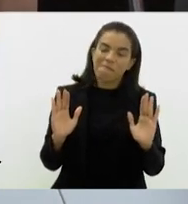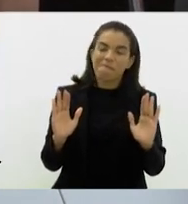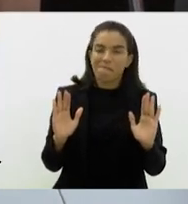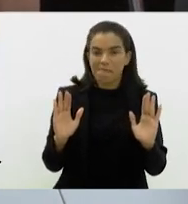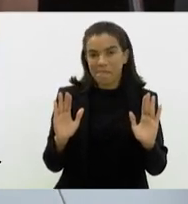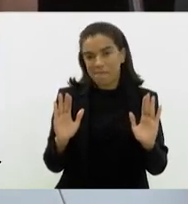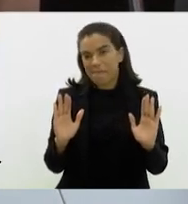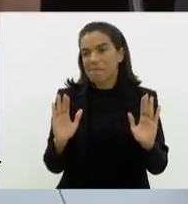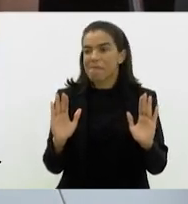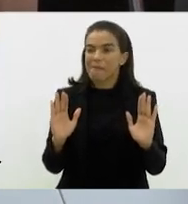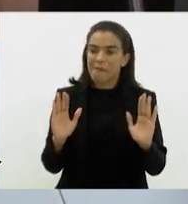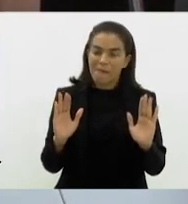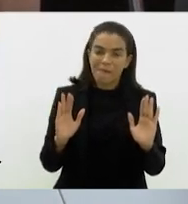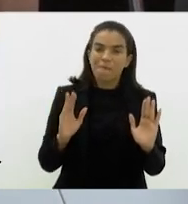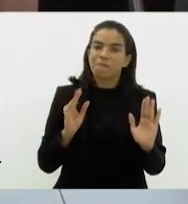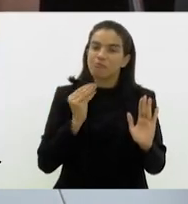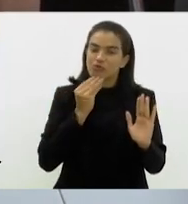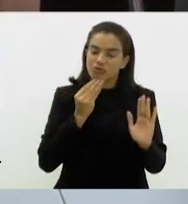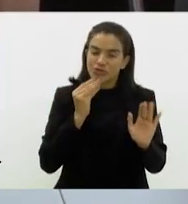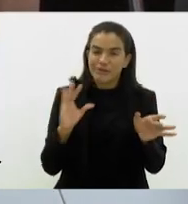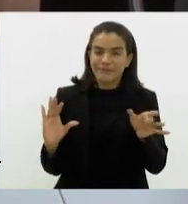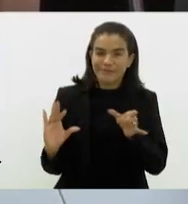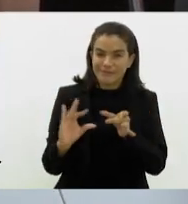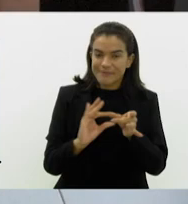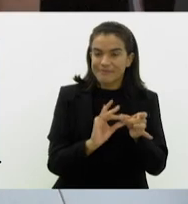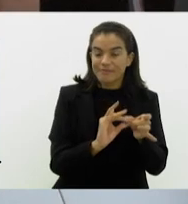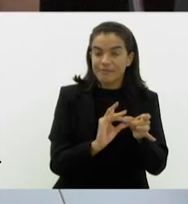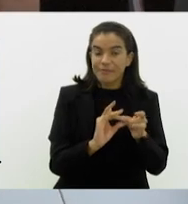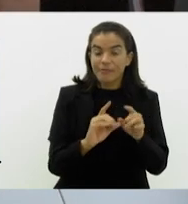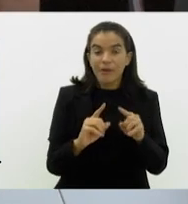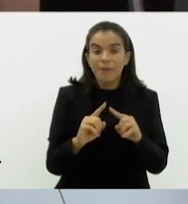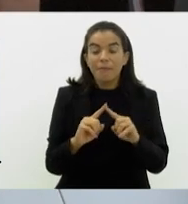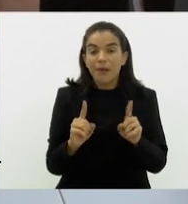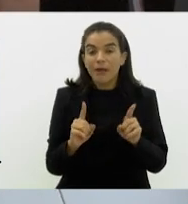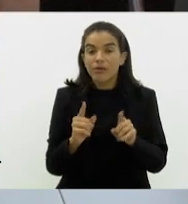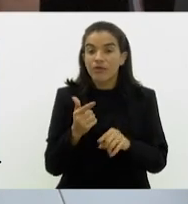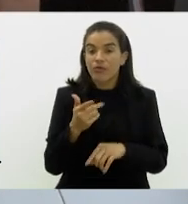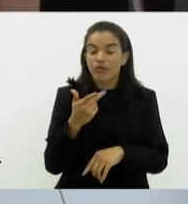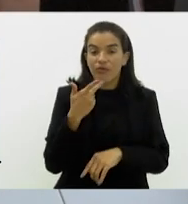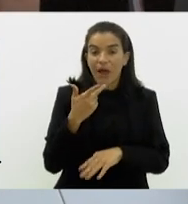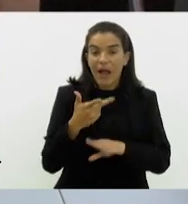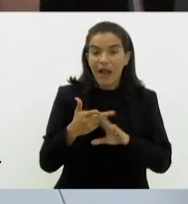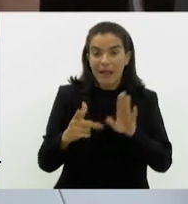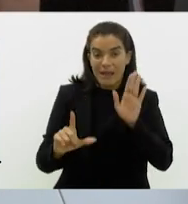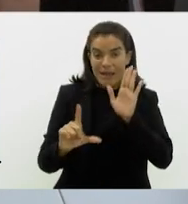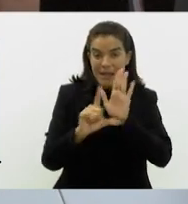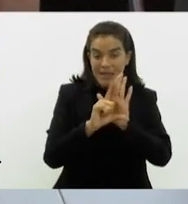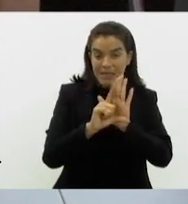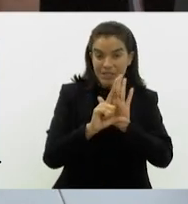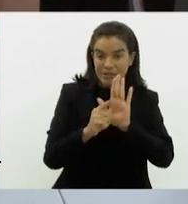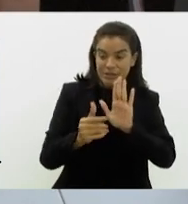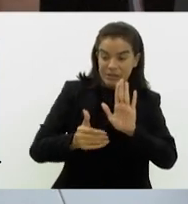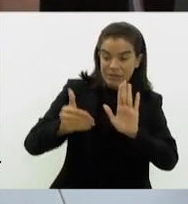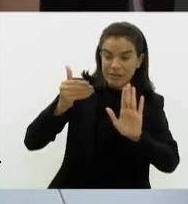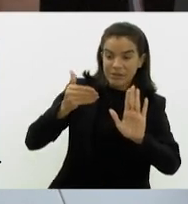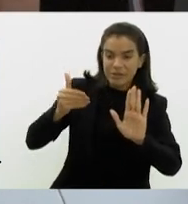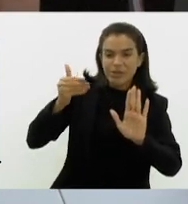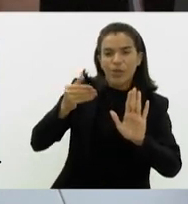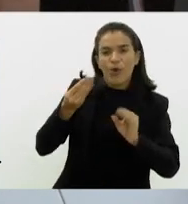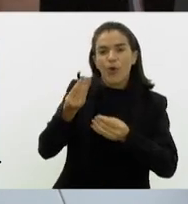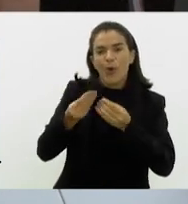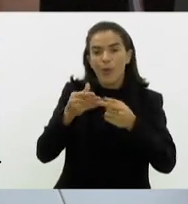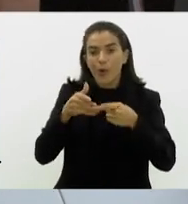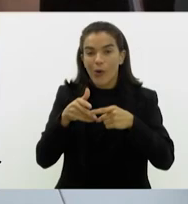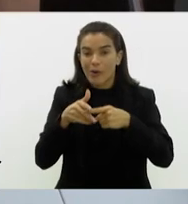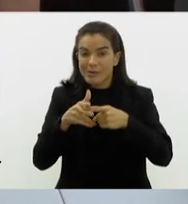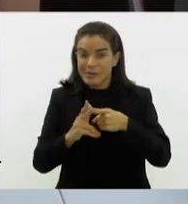ainda faria muito sentido. E quando você não cita as legislações pretéritas, como é que você conserta isso? Você